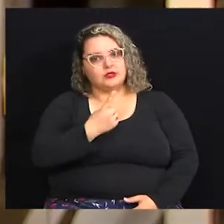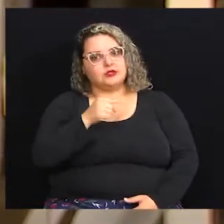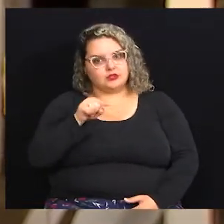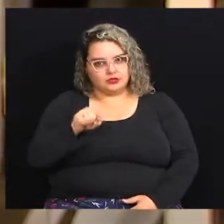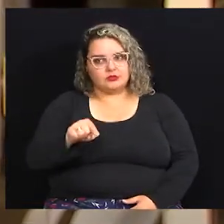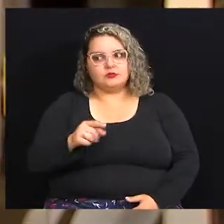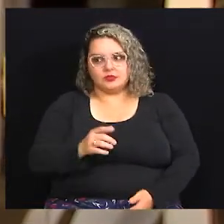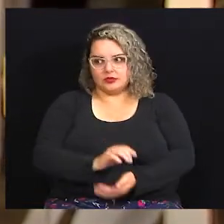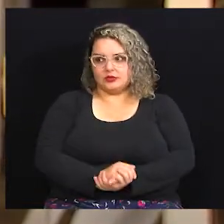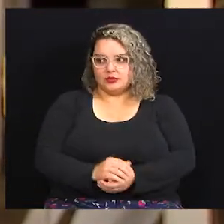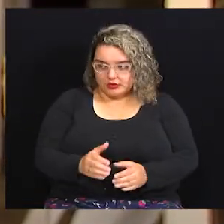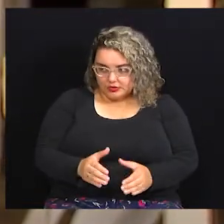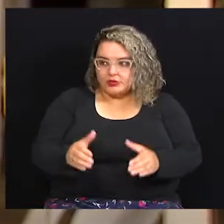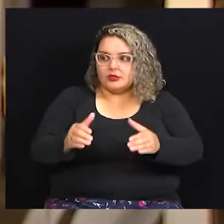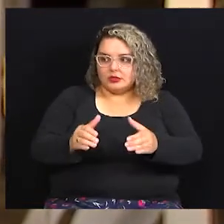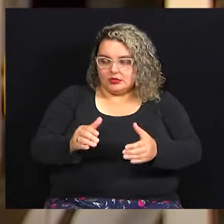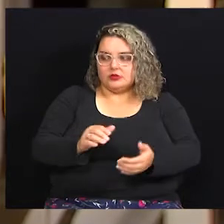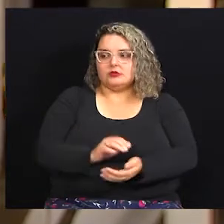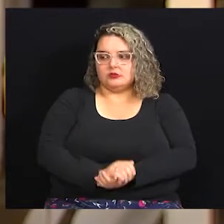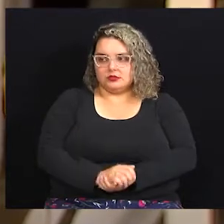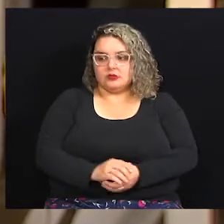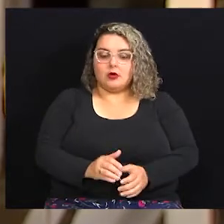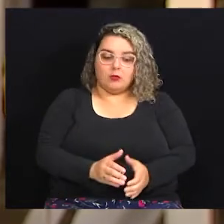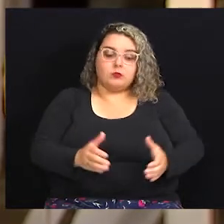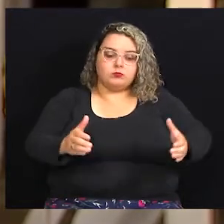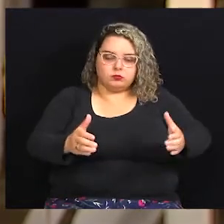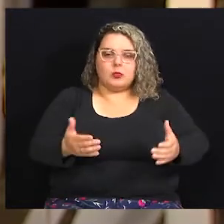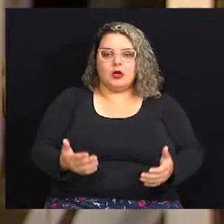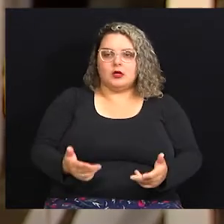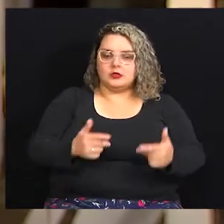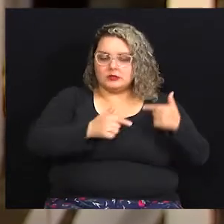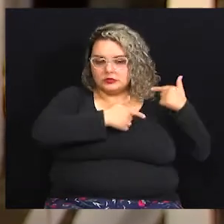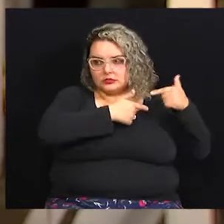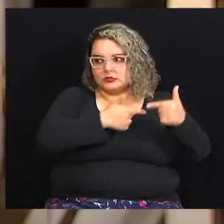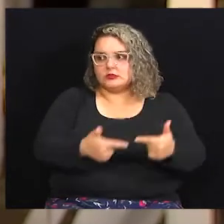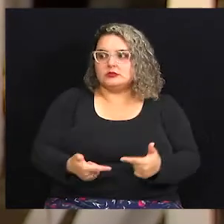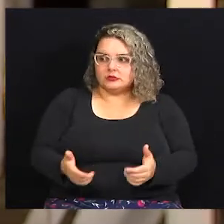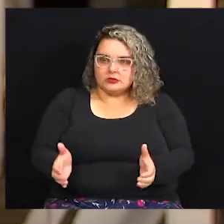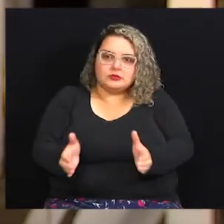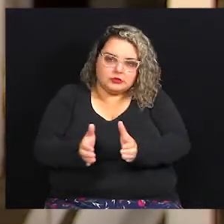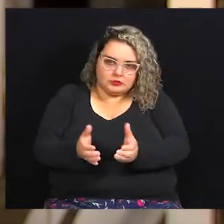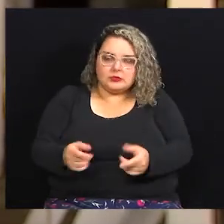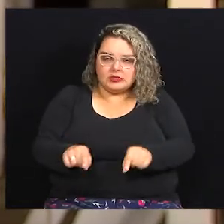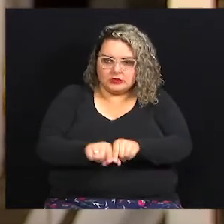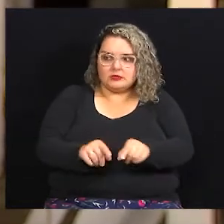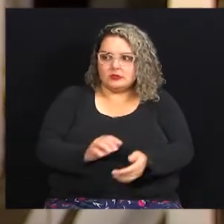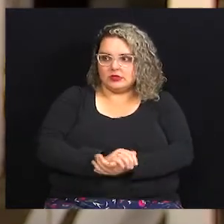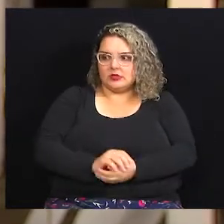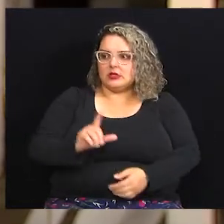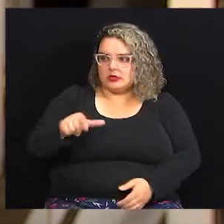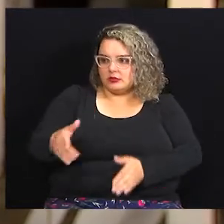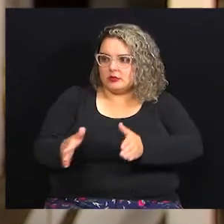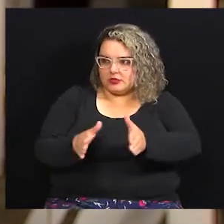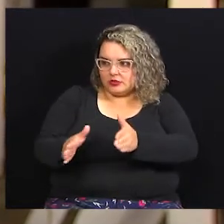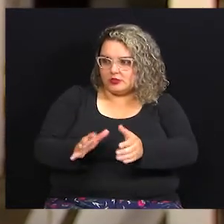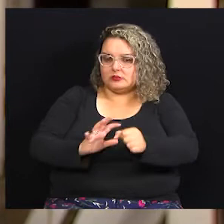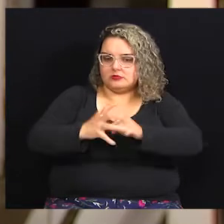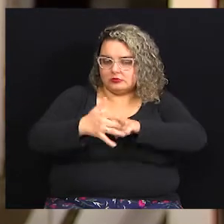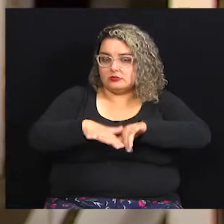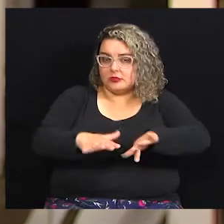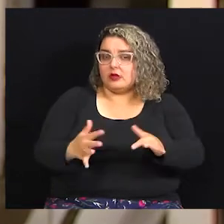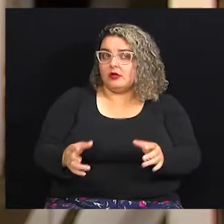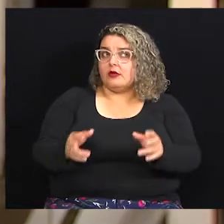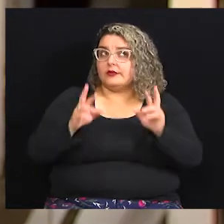unidades de vasos entre os grandes né que são tradicionais e os minis depois de um período de